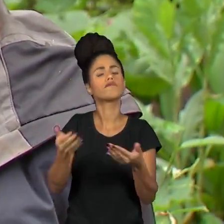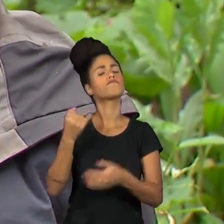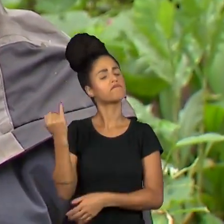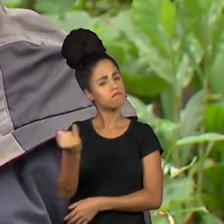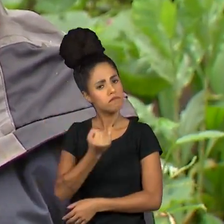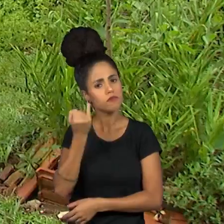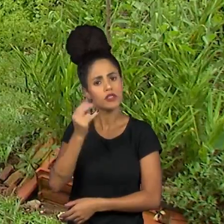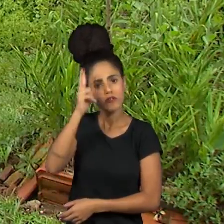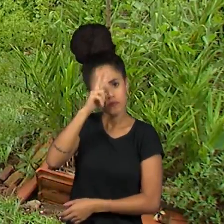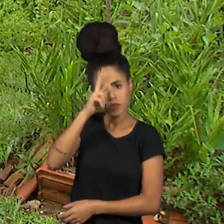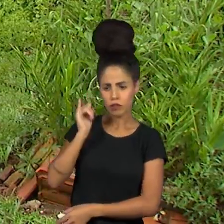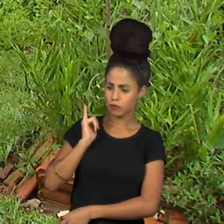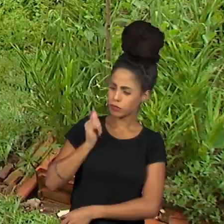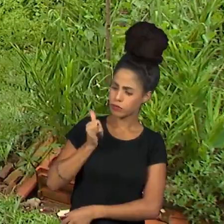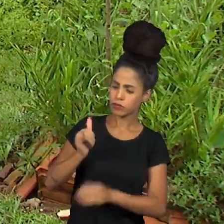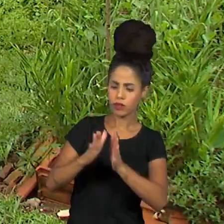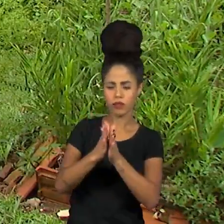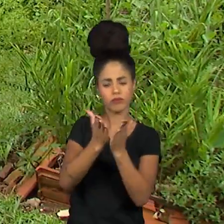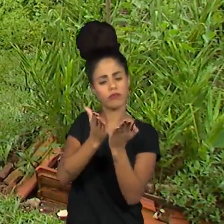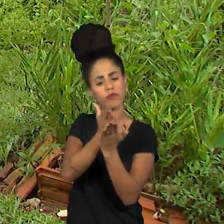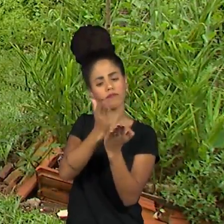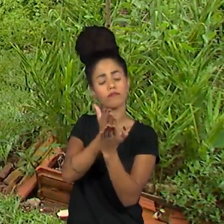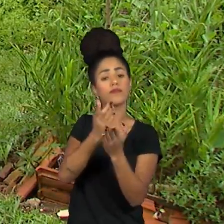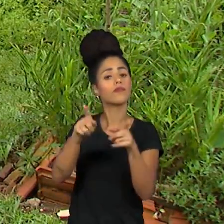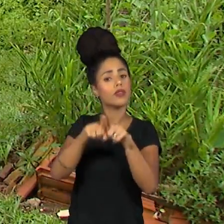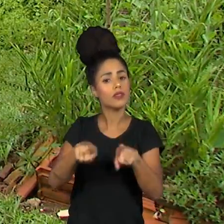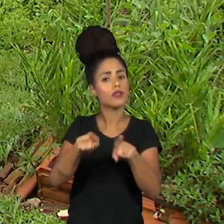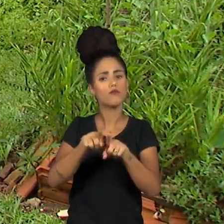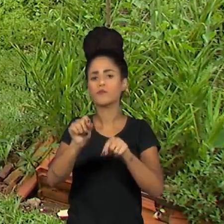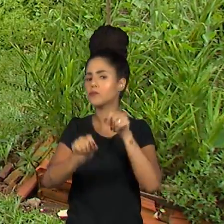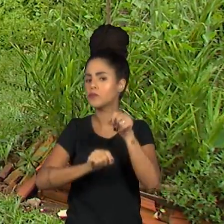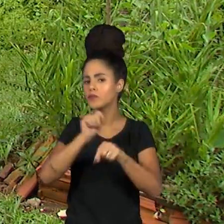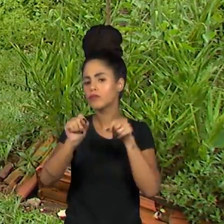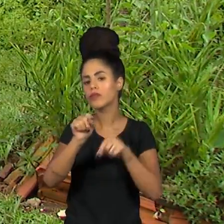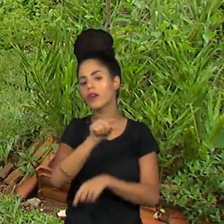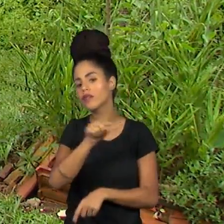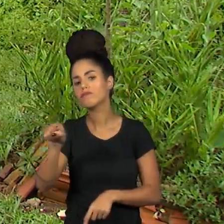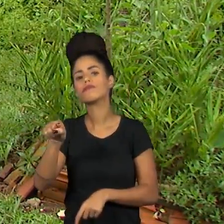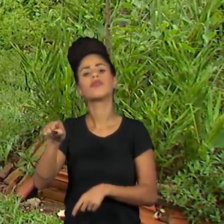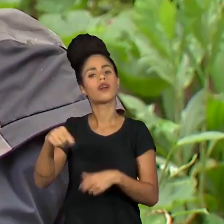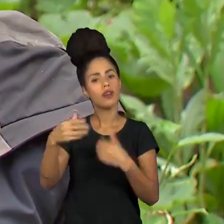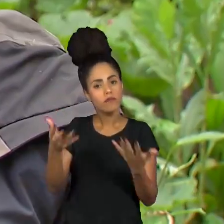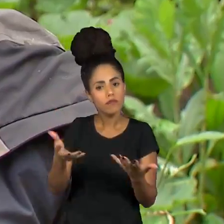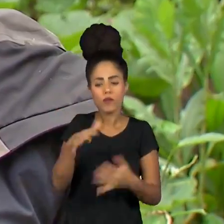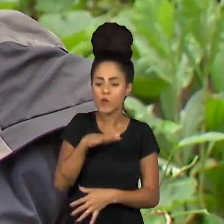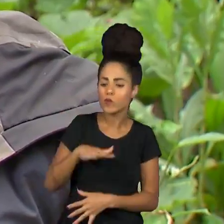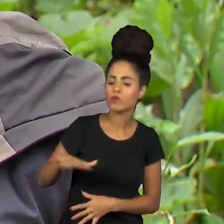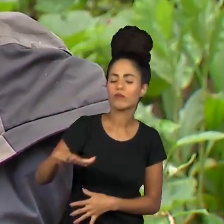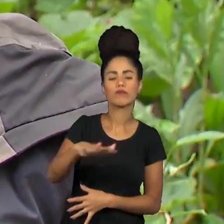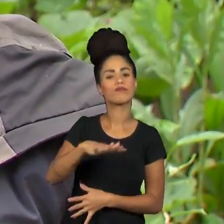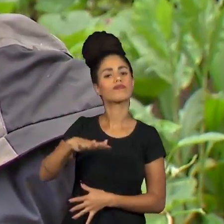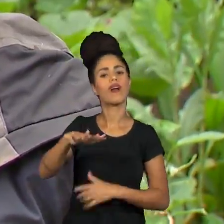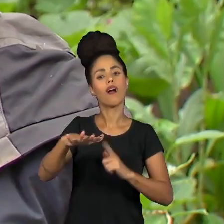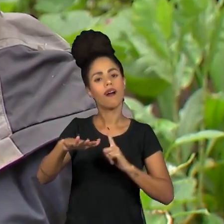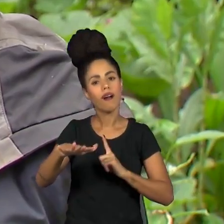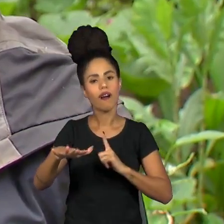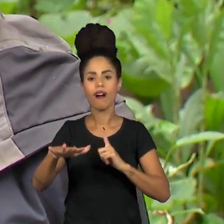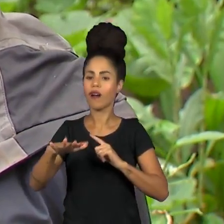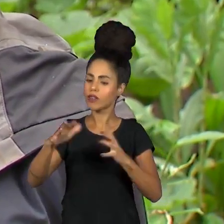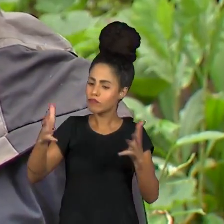essa memória era importante e também há um cenário dos